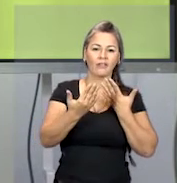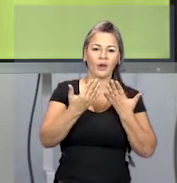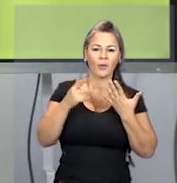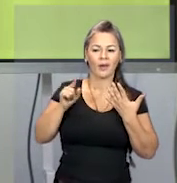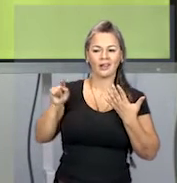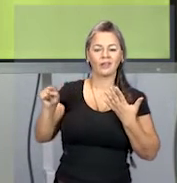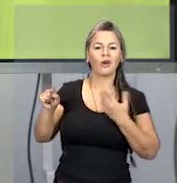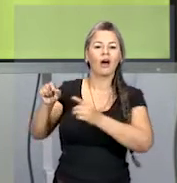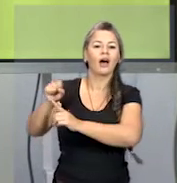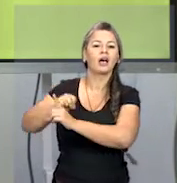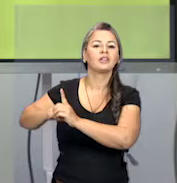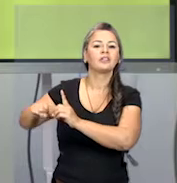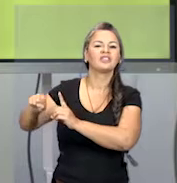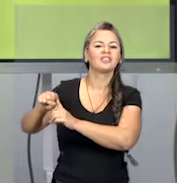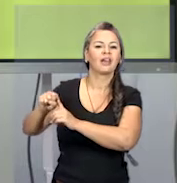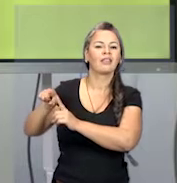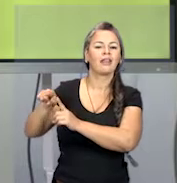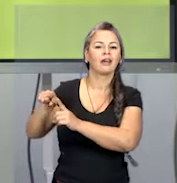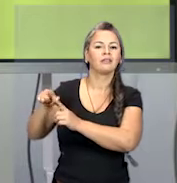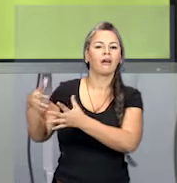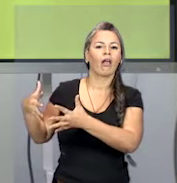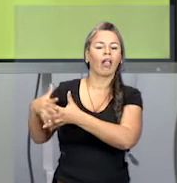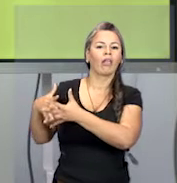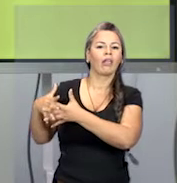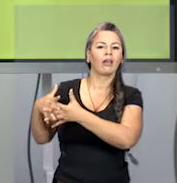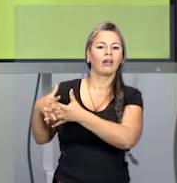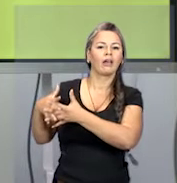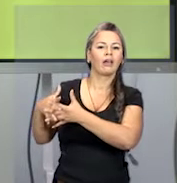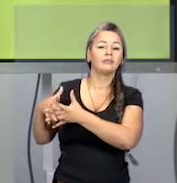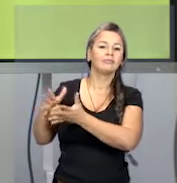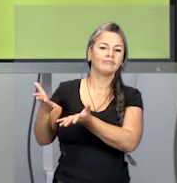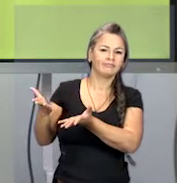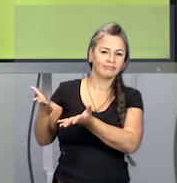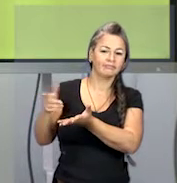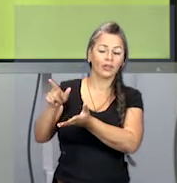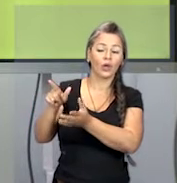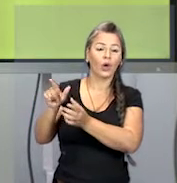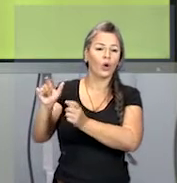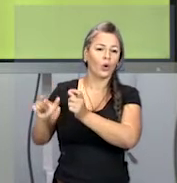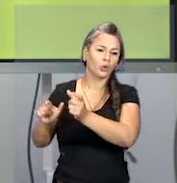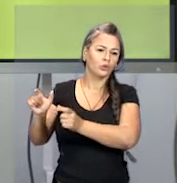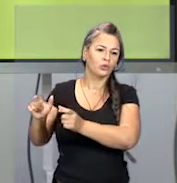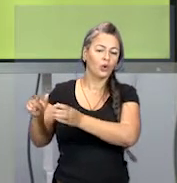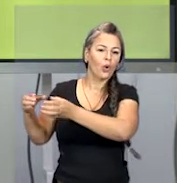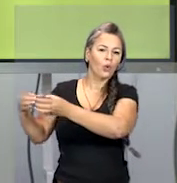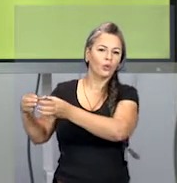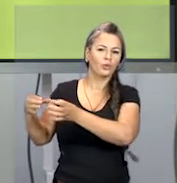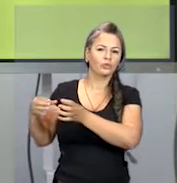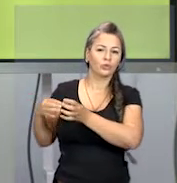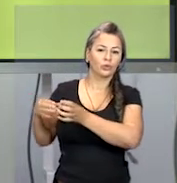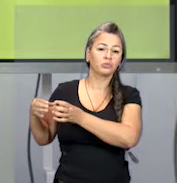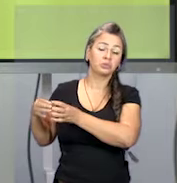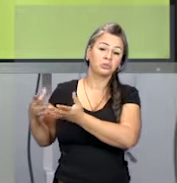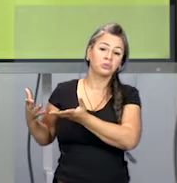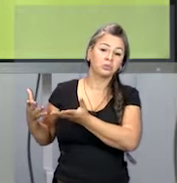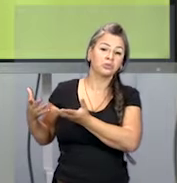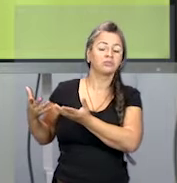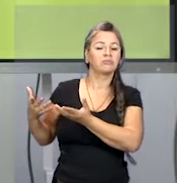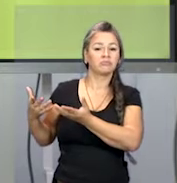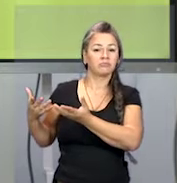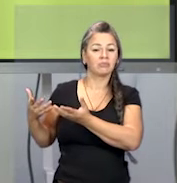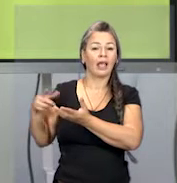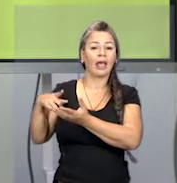seu trabalho, do seu trabalho social, ele contribui para o bem-estar daquela